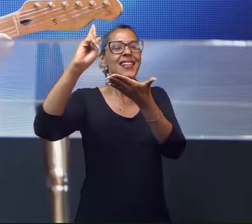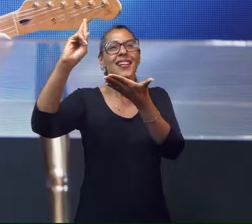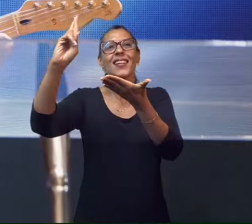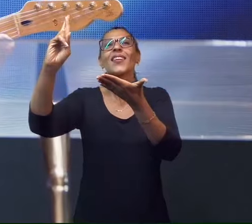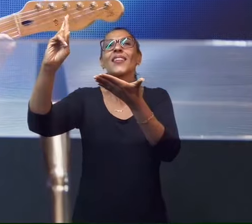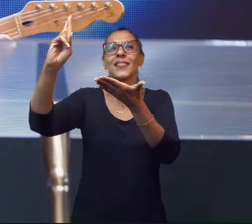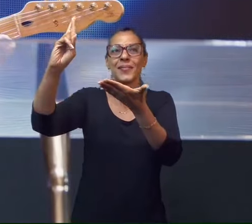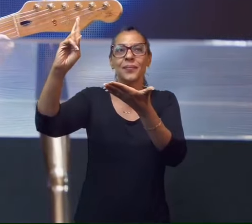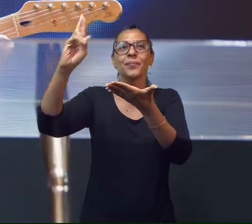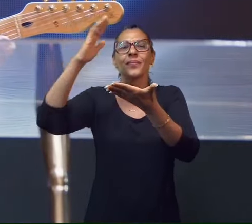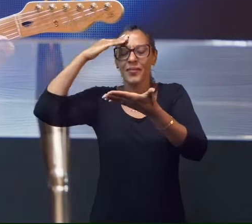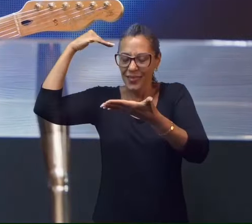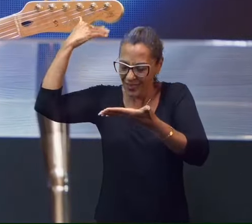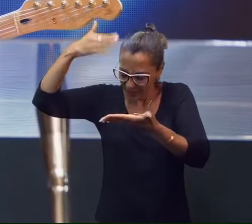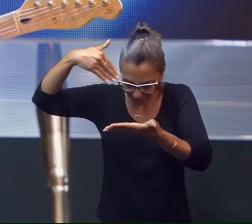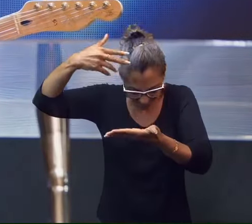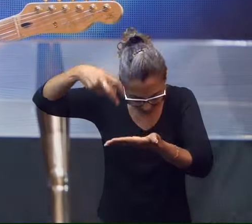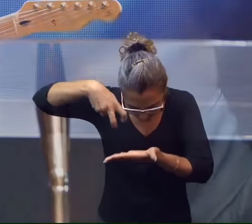sempre